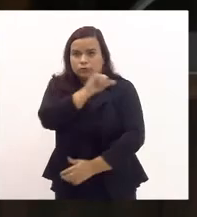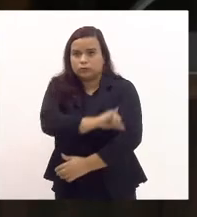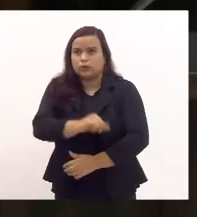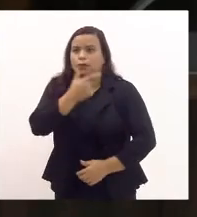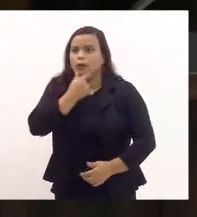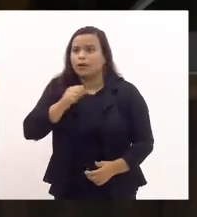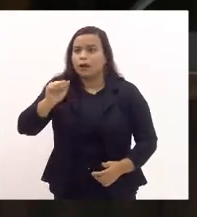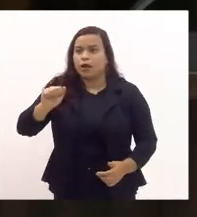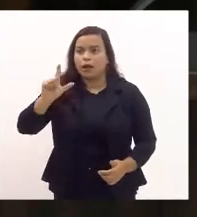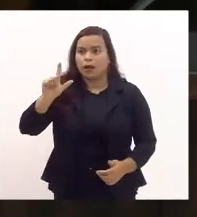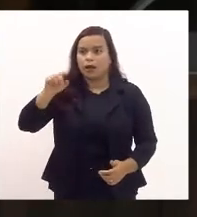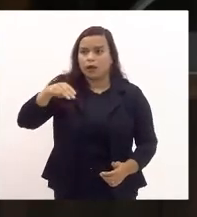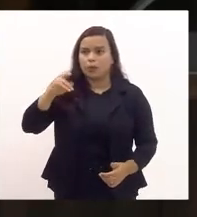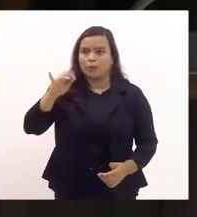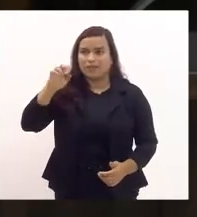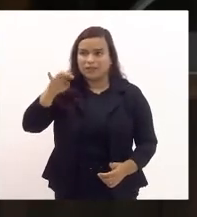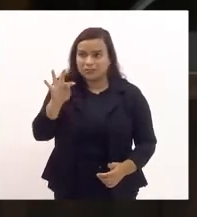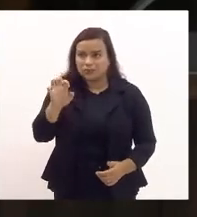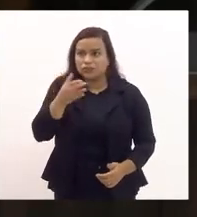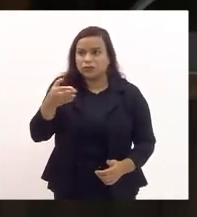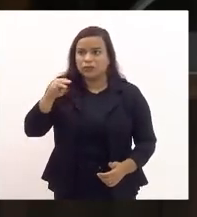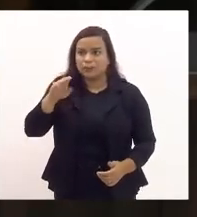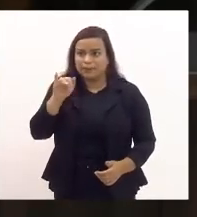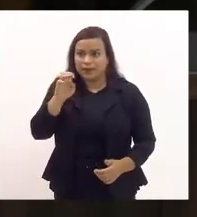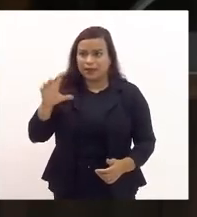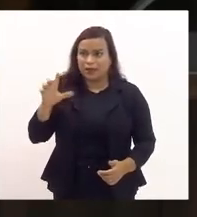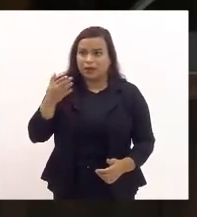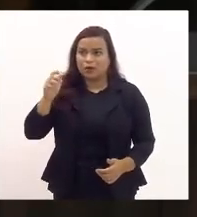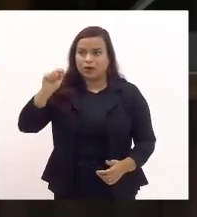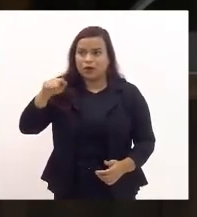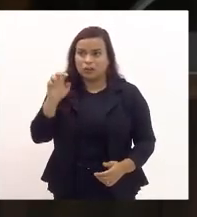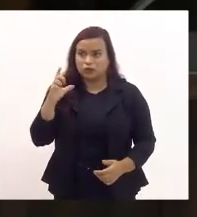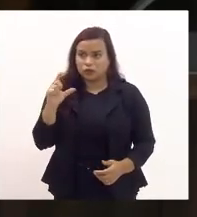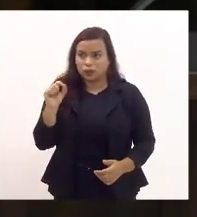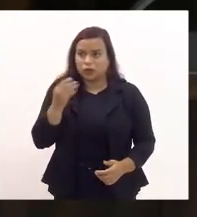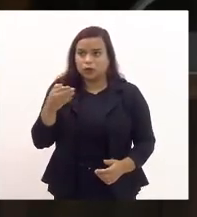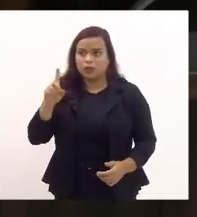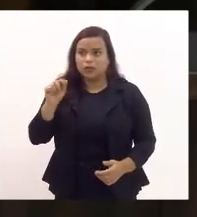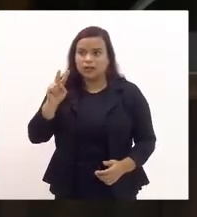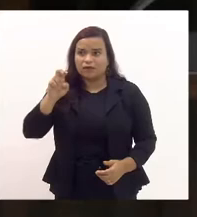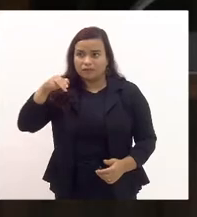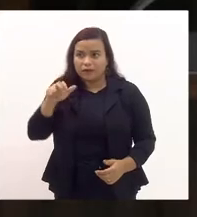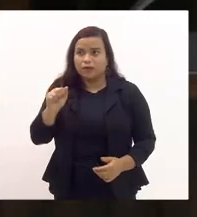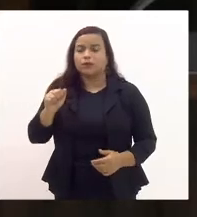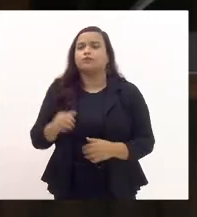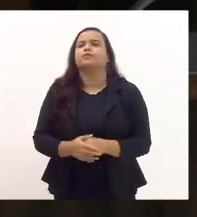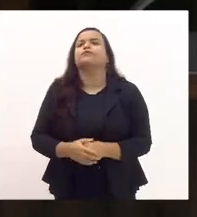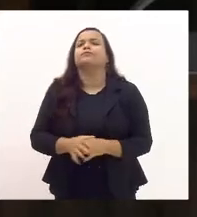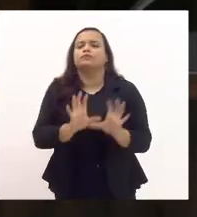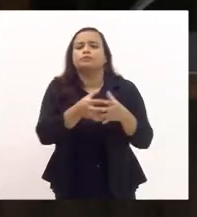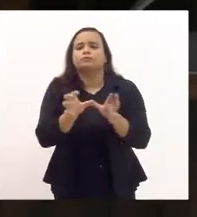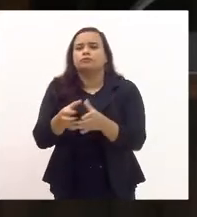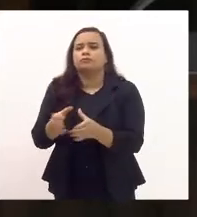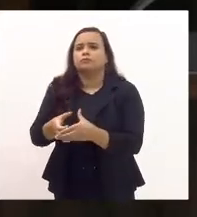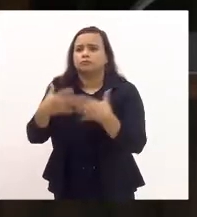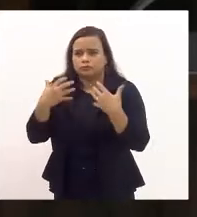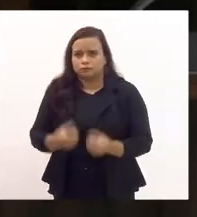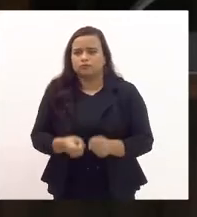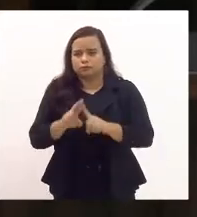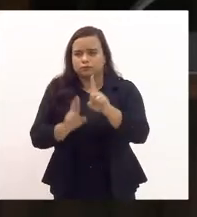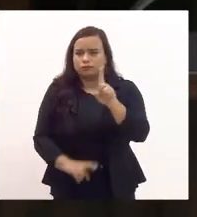Almirante Miguel Angelo davena parecer da comissão de normas internas e proposições externas favorável relator Deputado rosenverg Reis